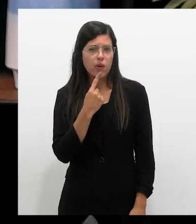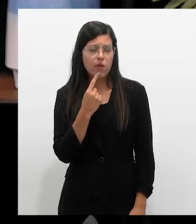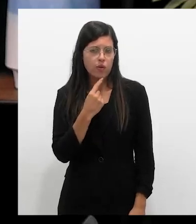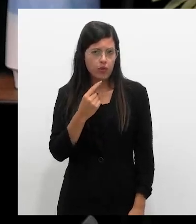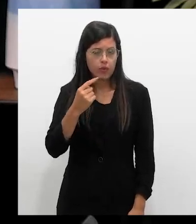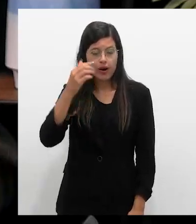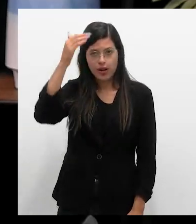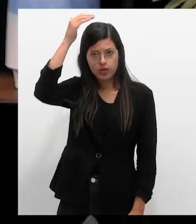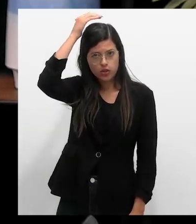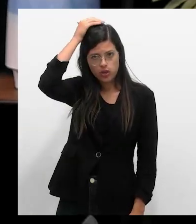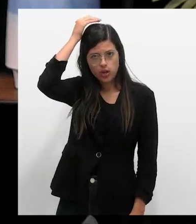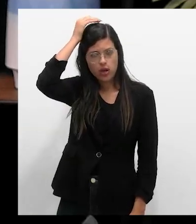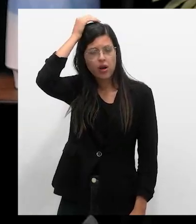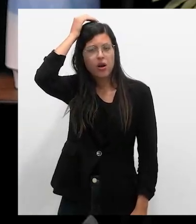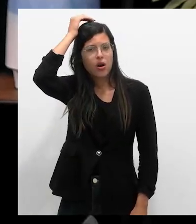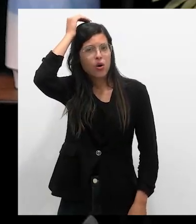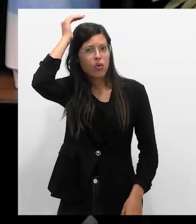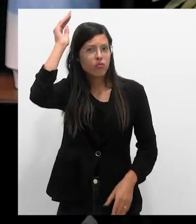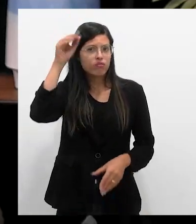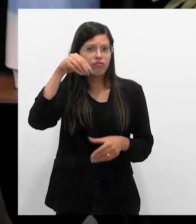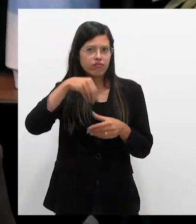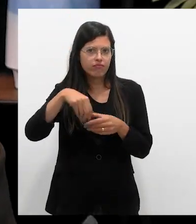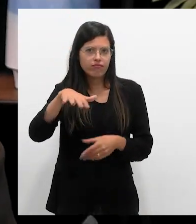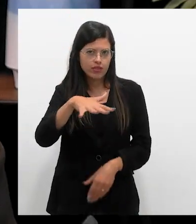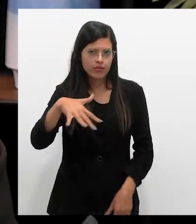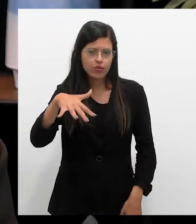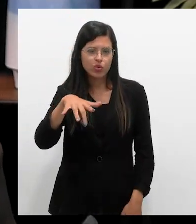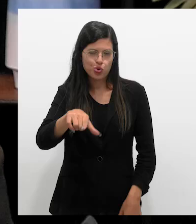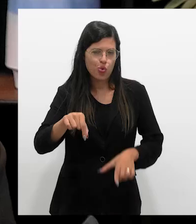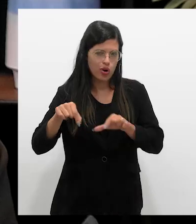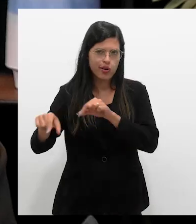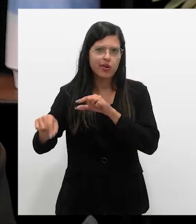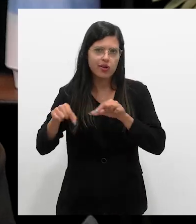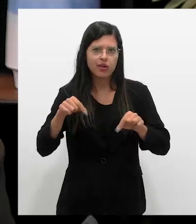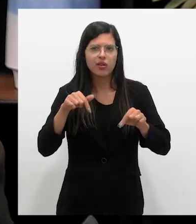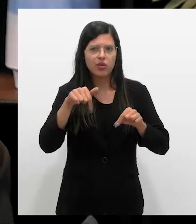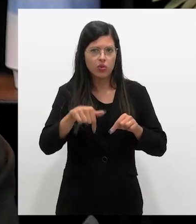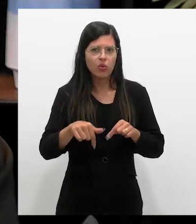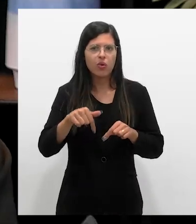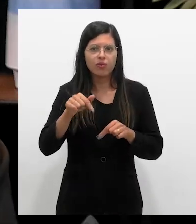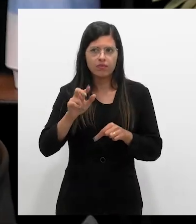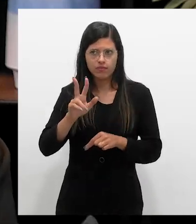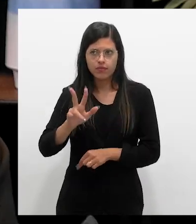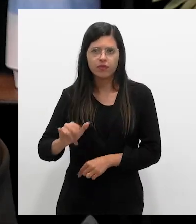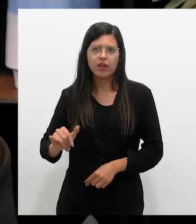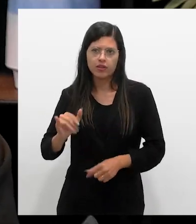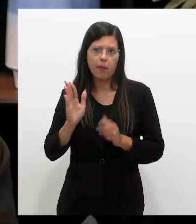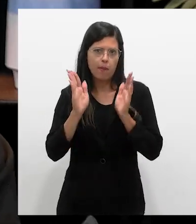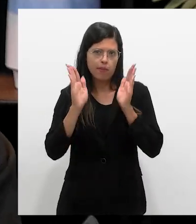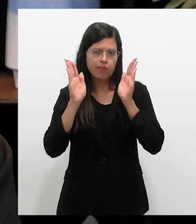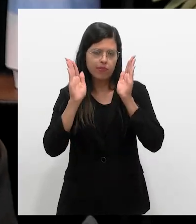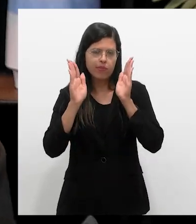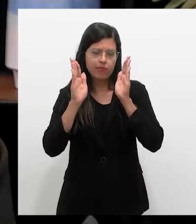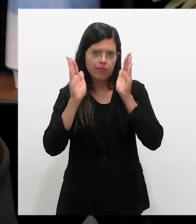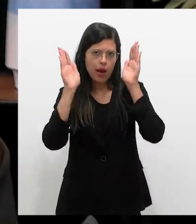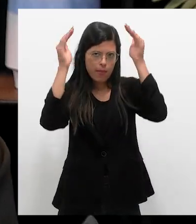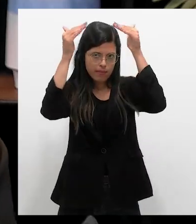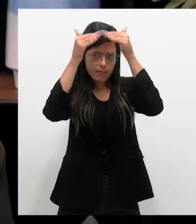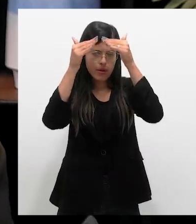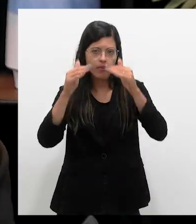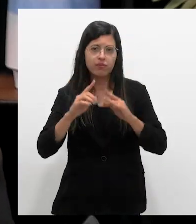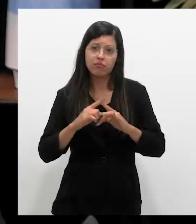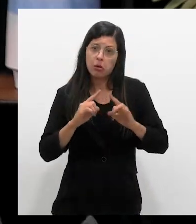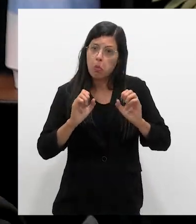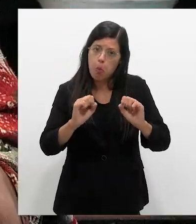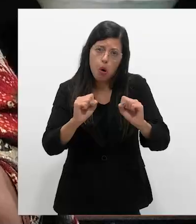Então, dentre os eleitores, acabará sendo eleito o novo Papa. Mas, em tese, é possível que qualquer homem batizado,